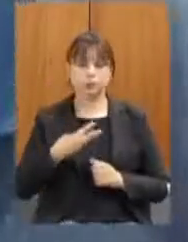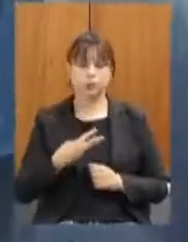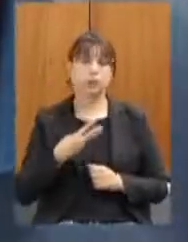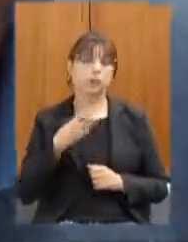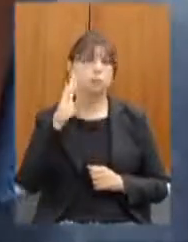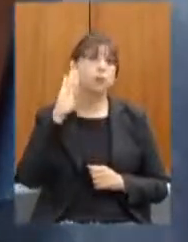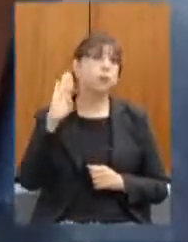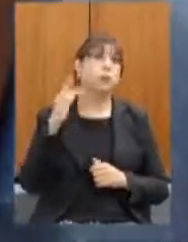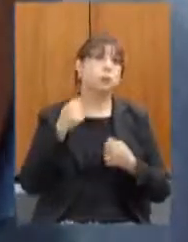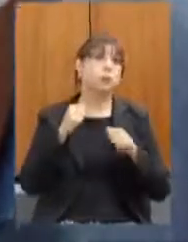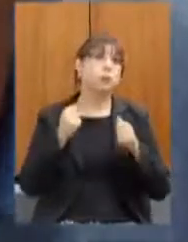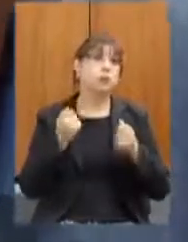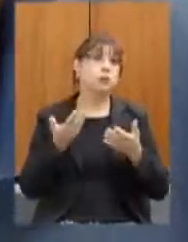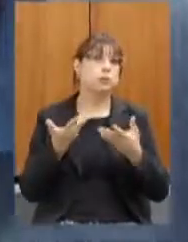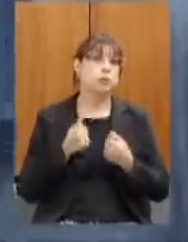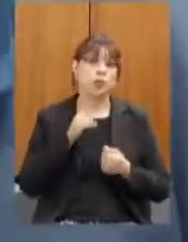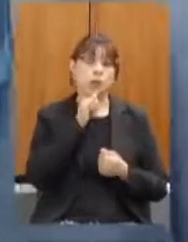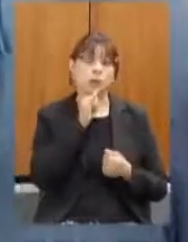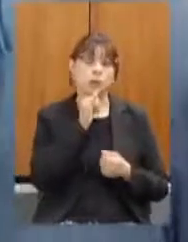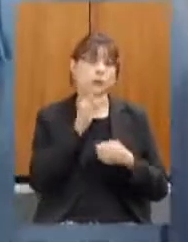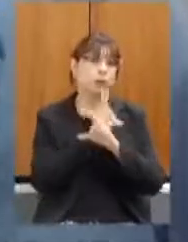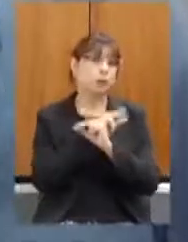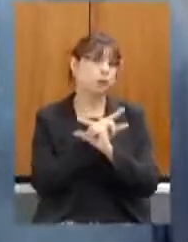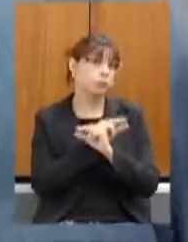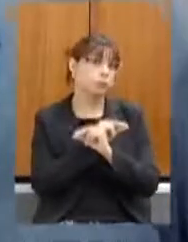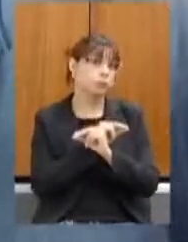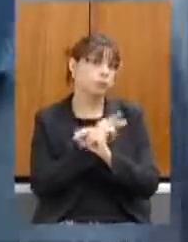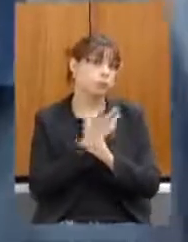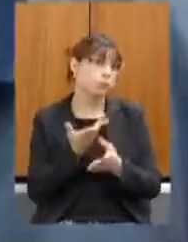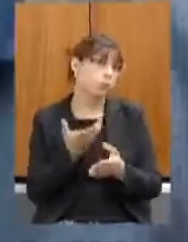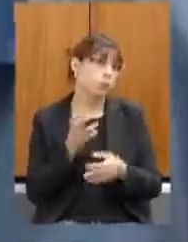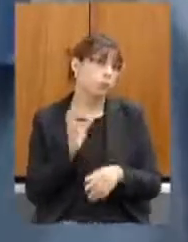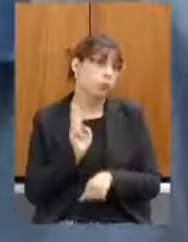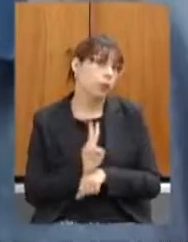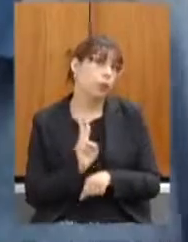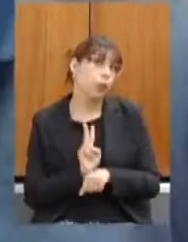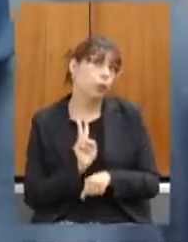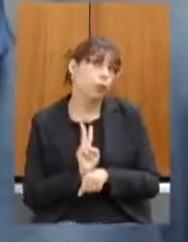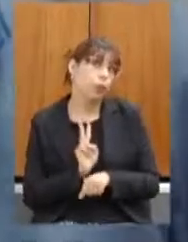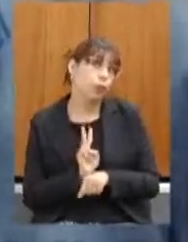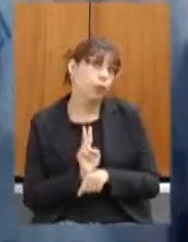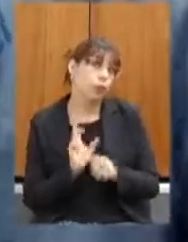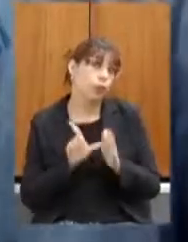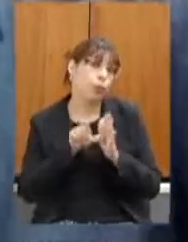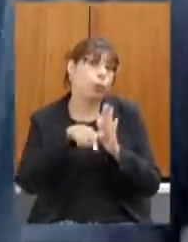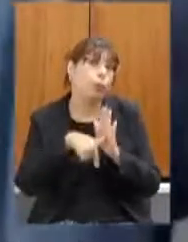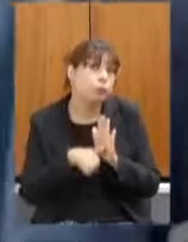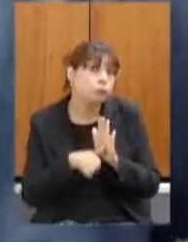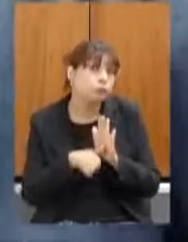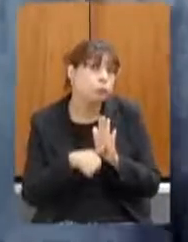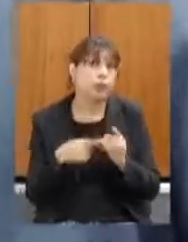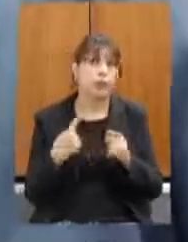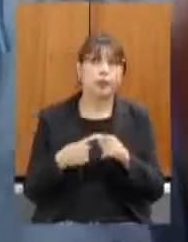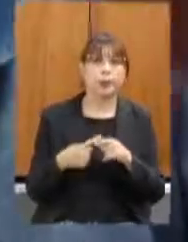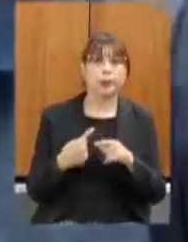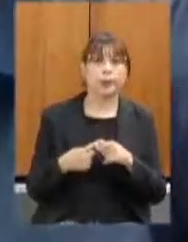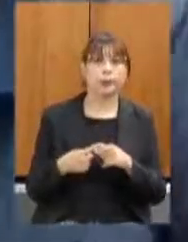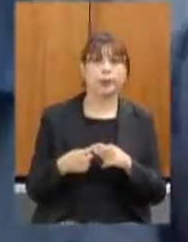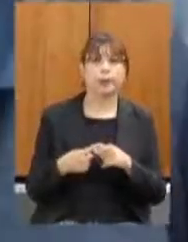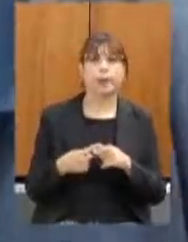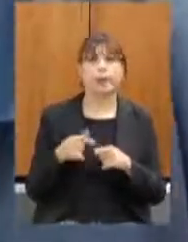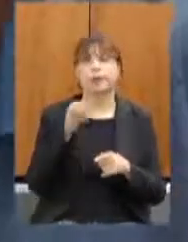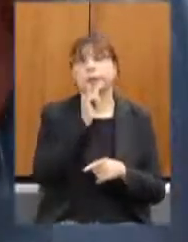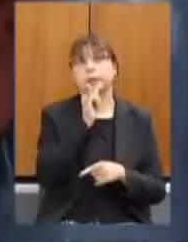que foram esperando muito mais tempo e foi entregue pelo governador em João Pinheiro foi vindo